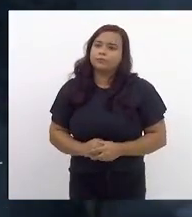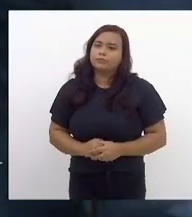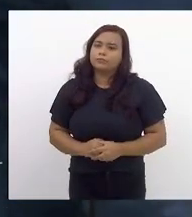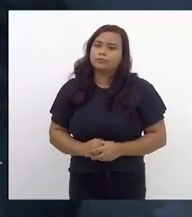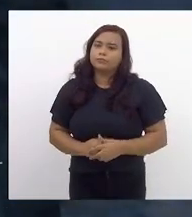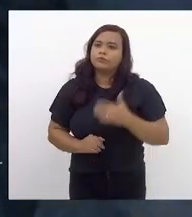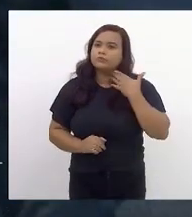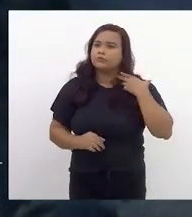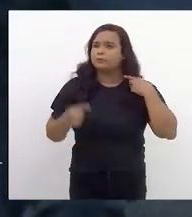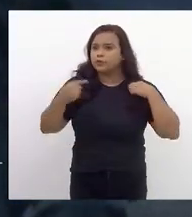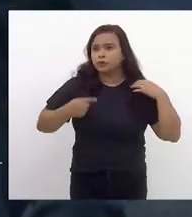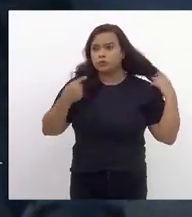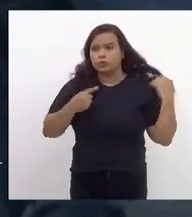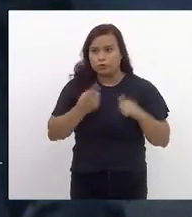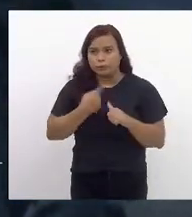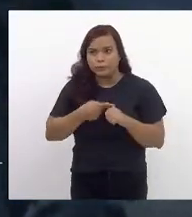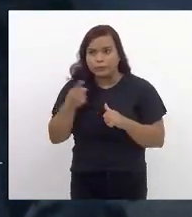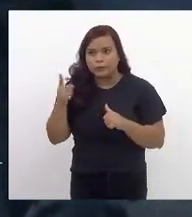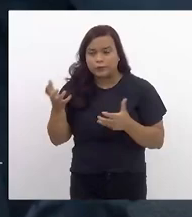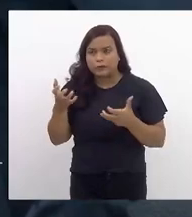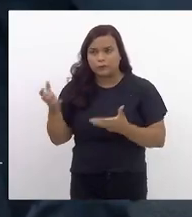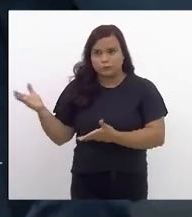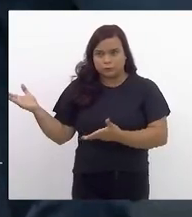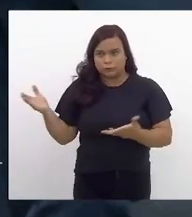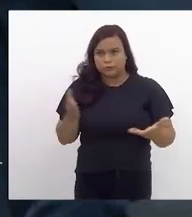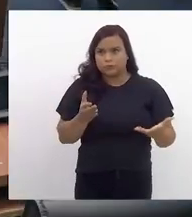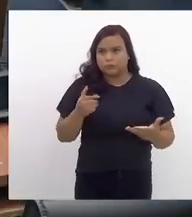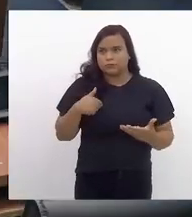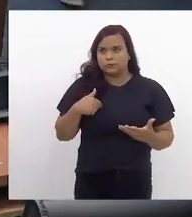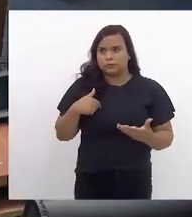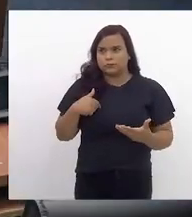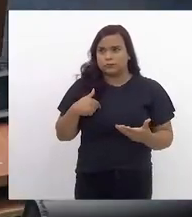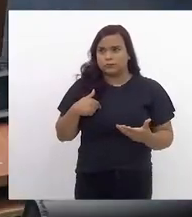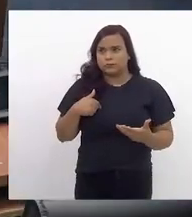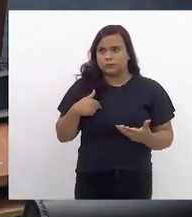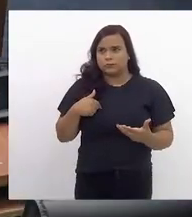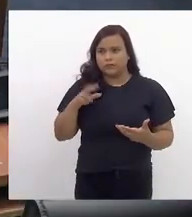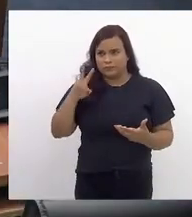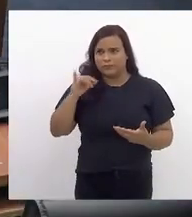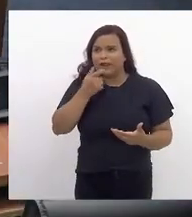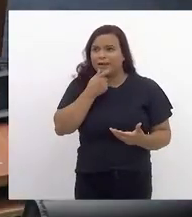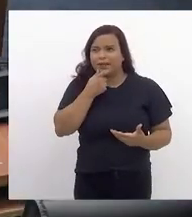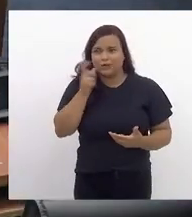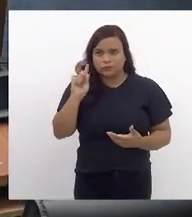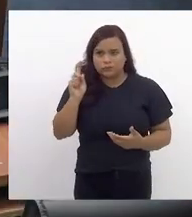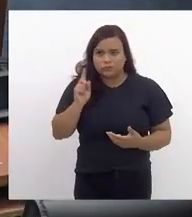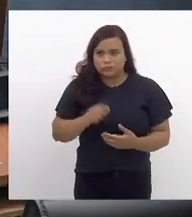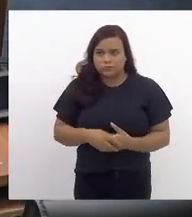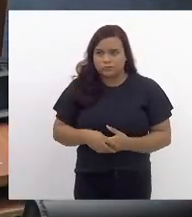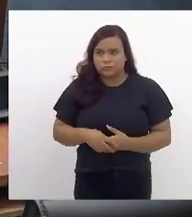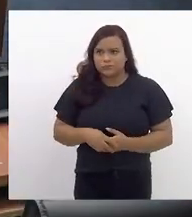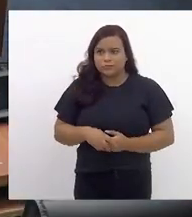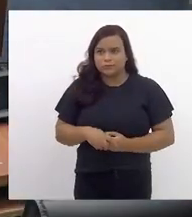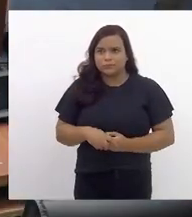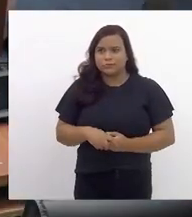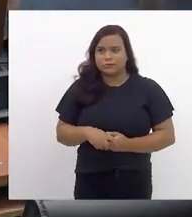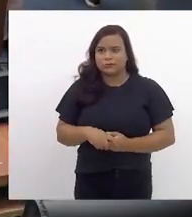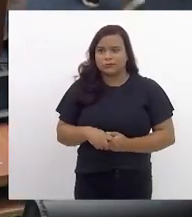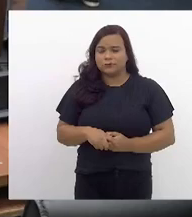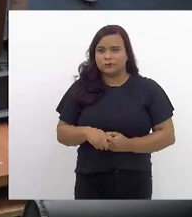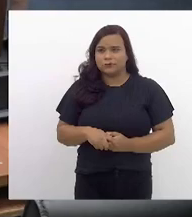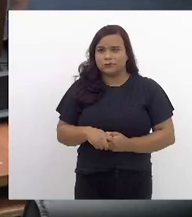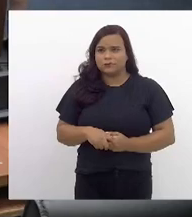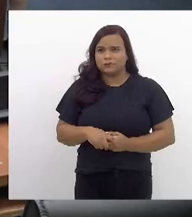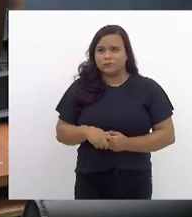a senhora quer discutir primeiro? Por favor. Não, faço questão. Vai ser em inglês, não? Não, por favor. Que ela passou um tempo